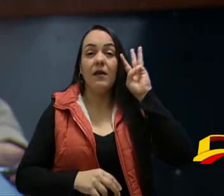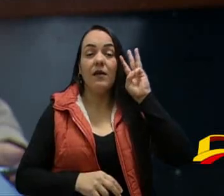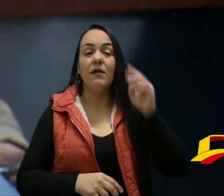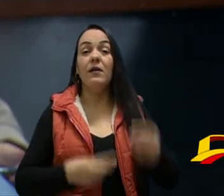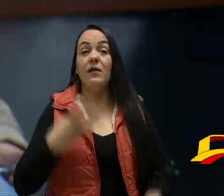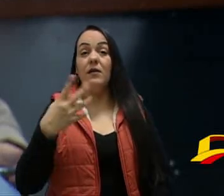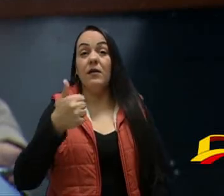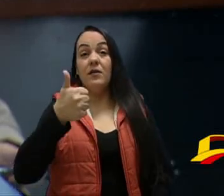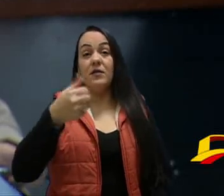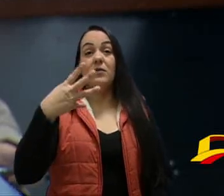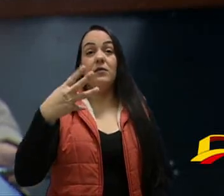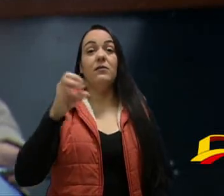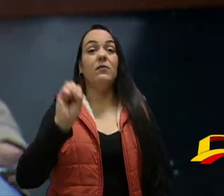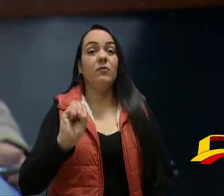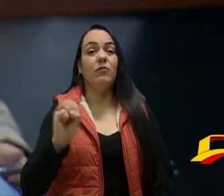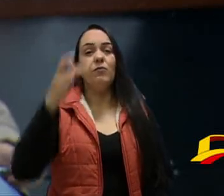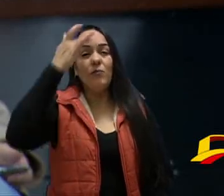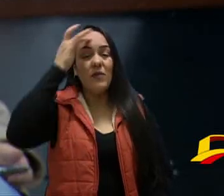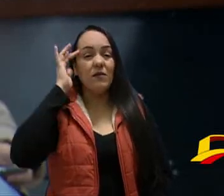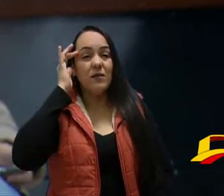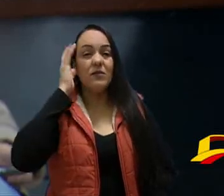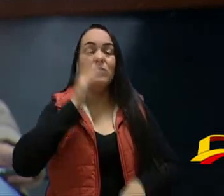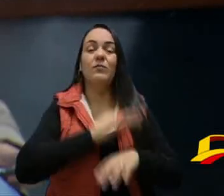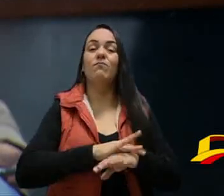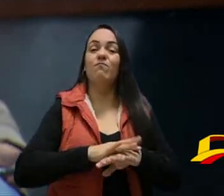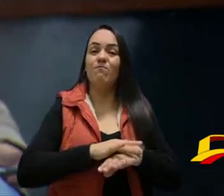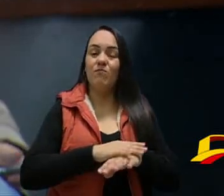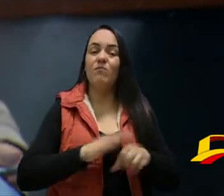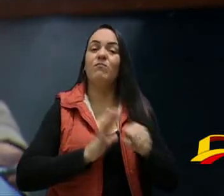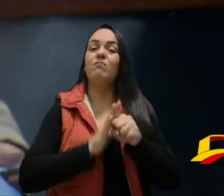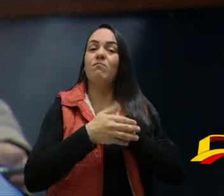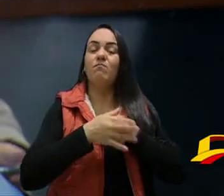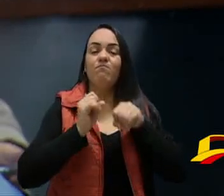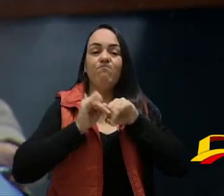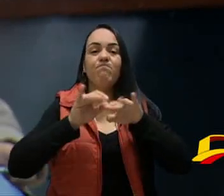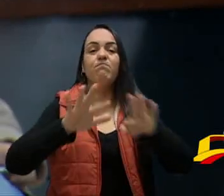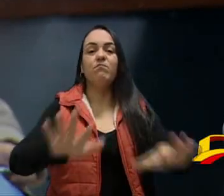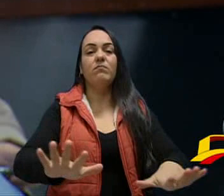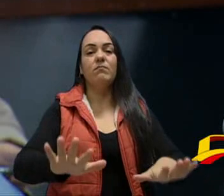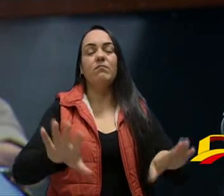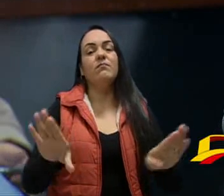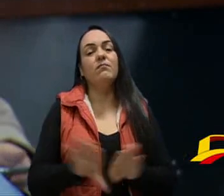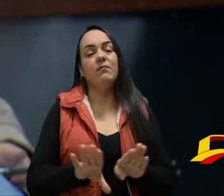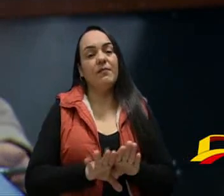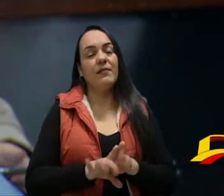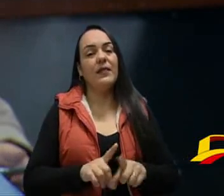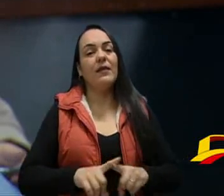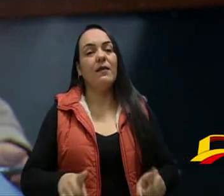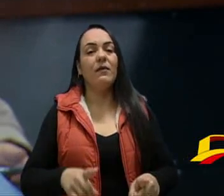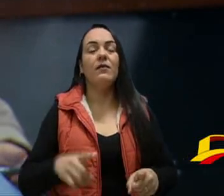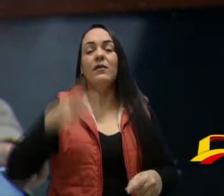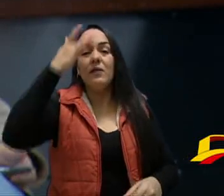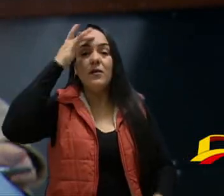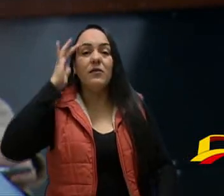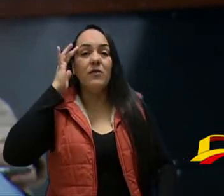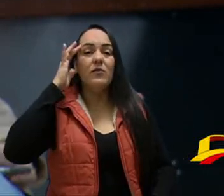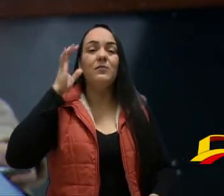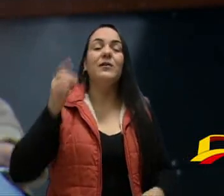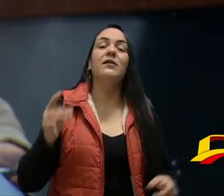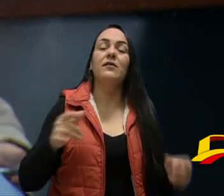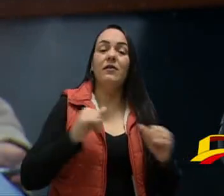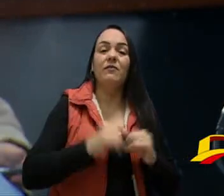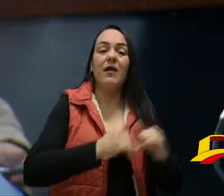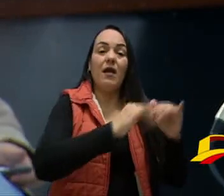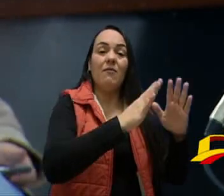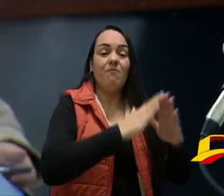138 casos positivos eram casos ambulatory ice então são pessoas que e